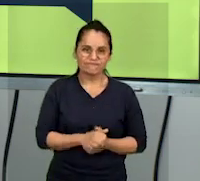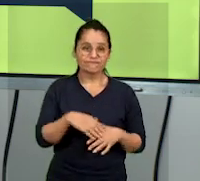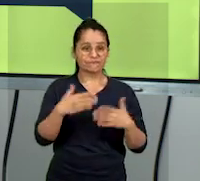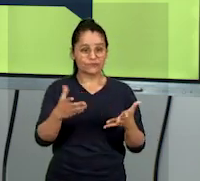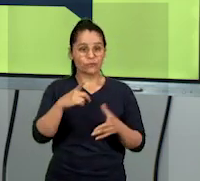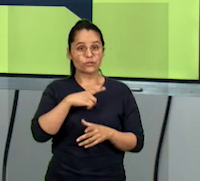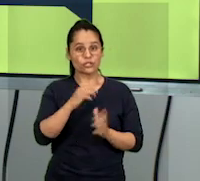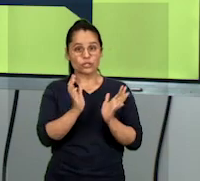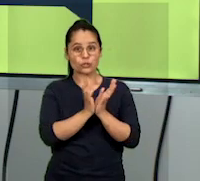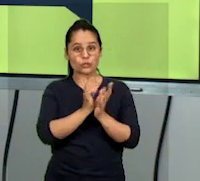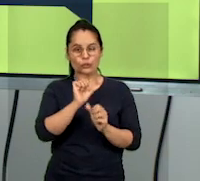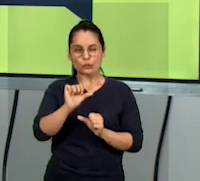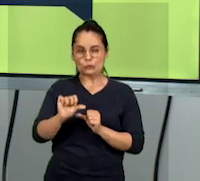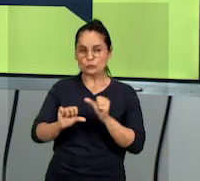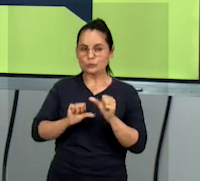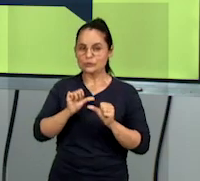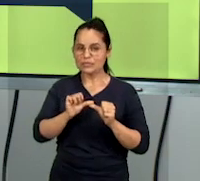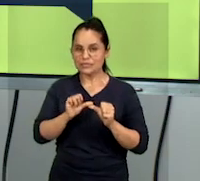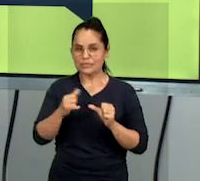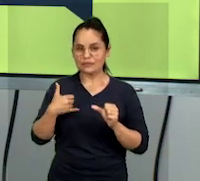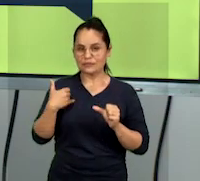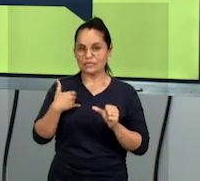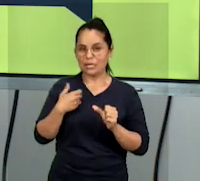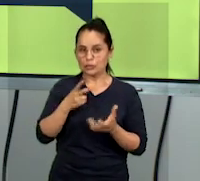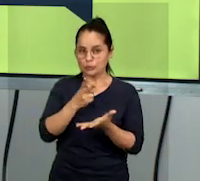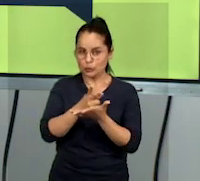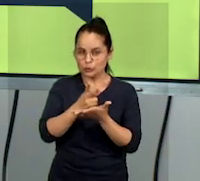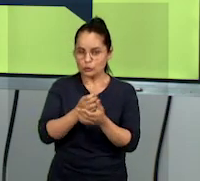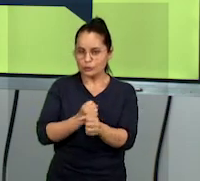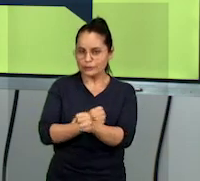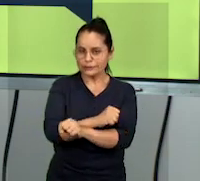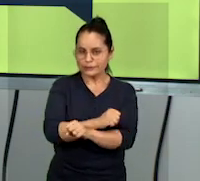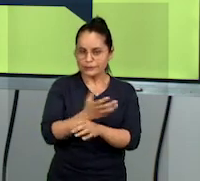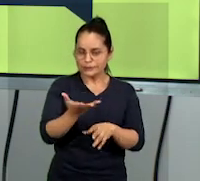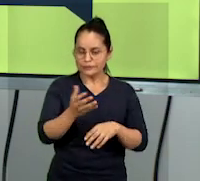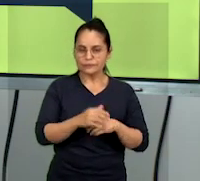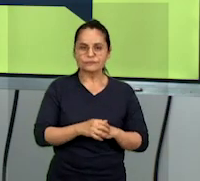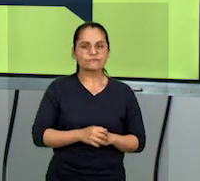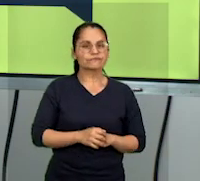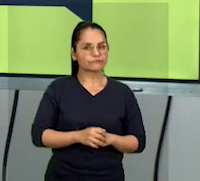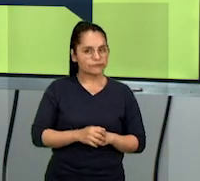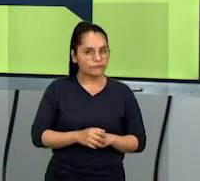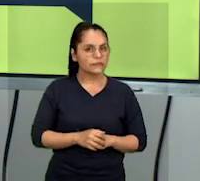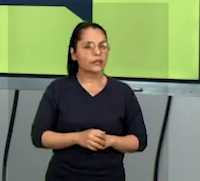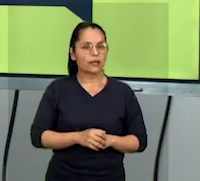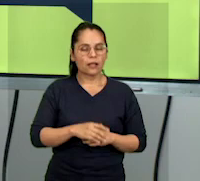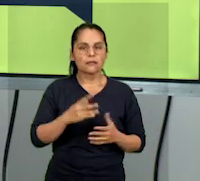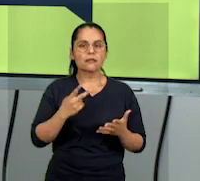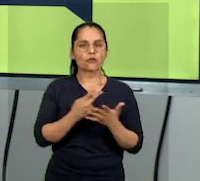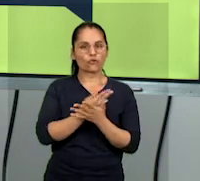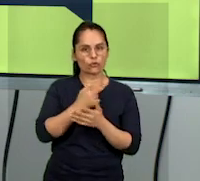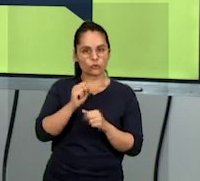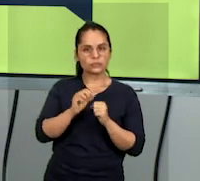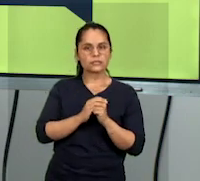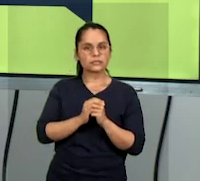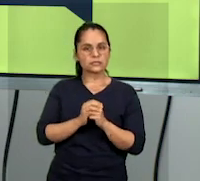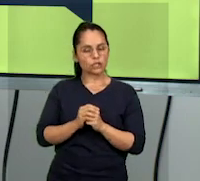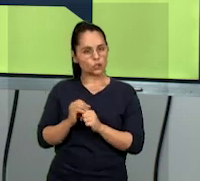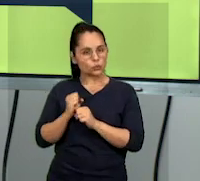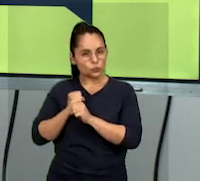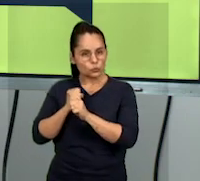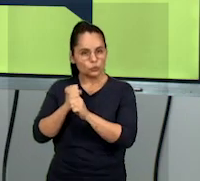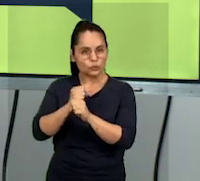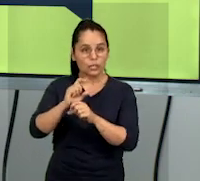de mudar a idade de uma criança para mantê-la escravizada. Então, isso acontecia ali naqueles primeiros